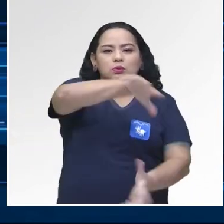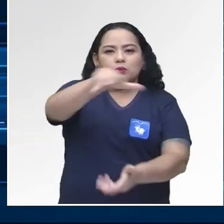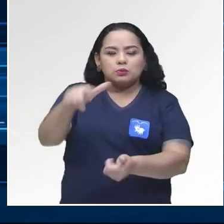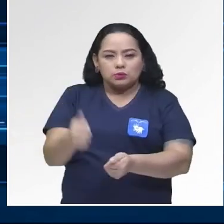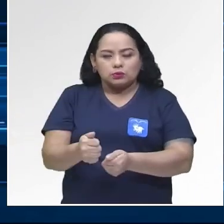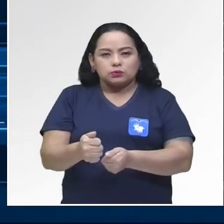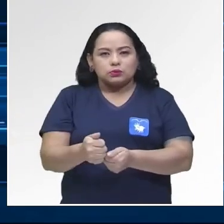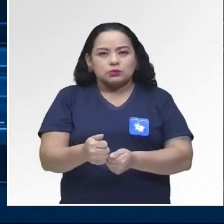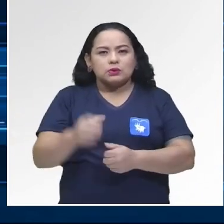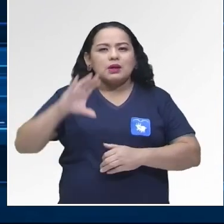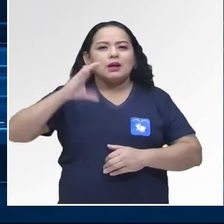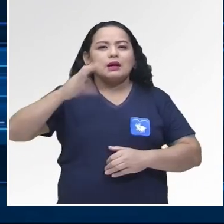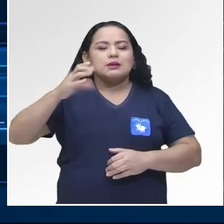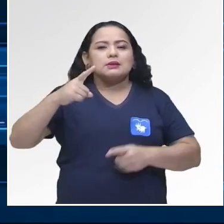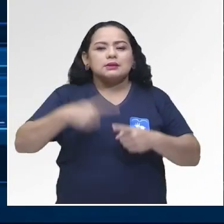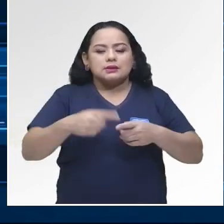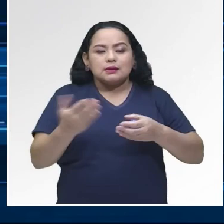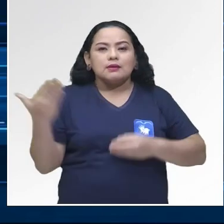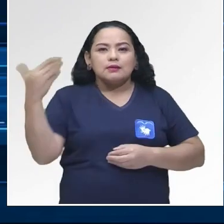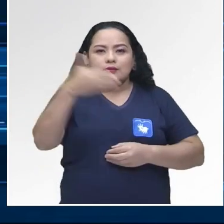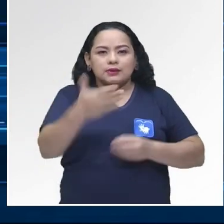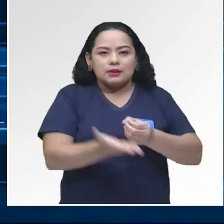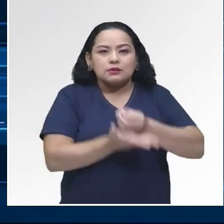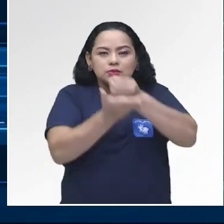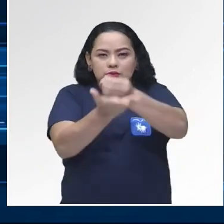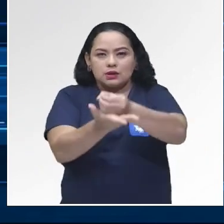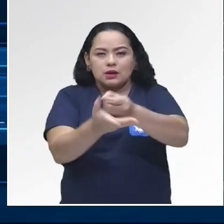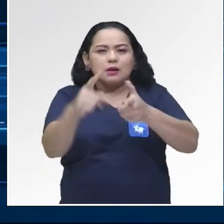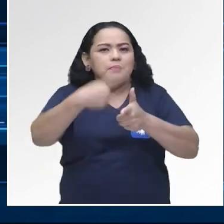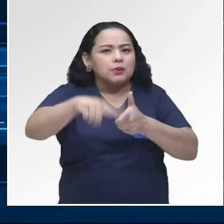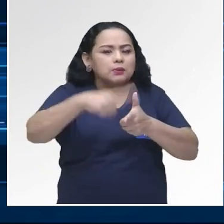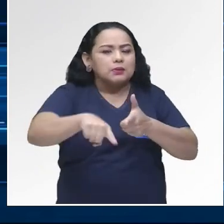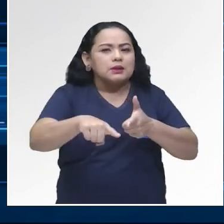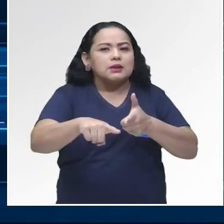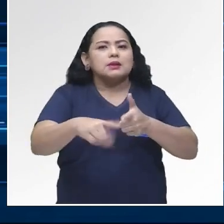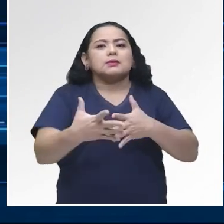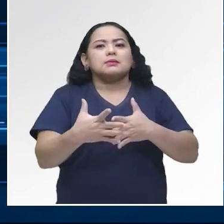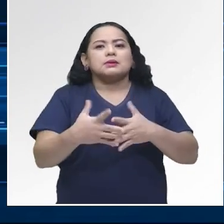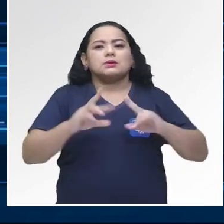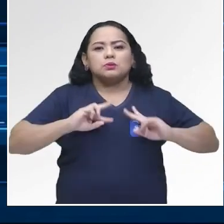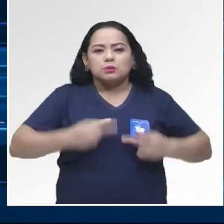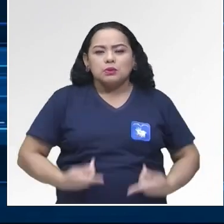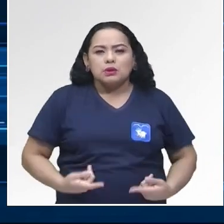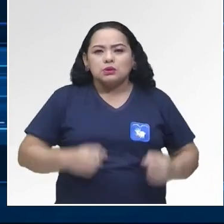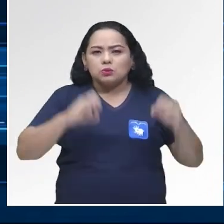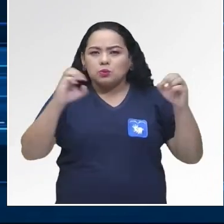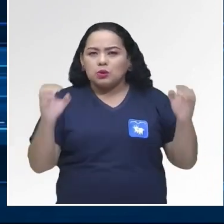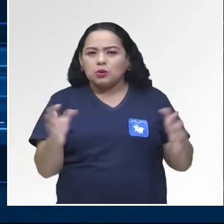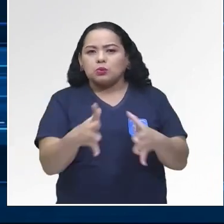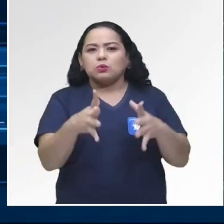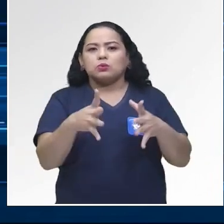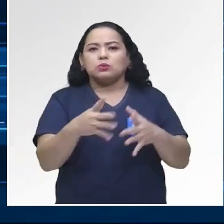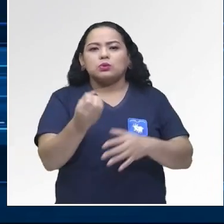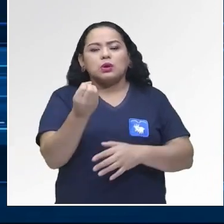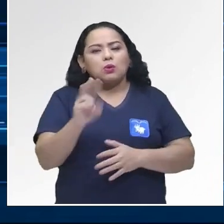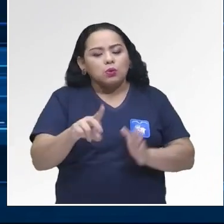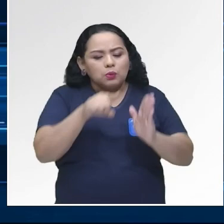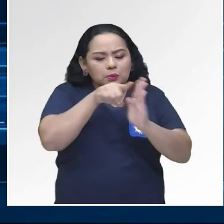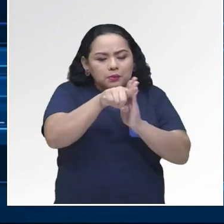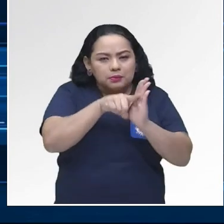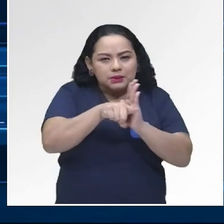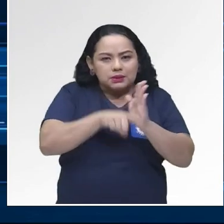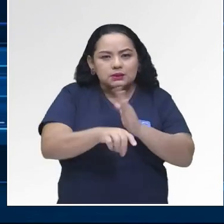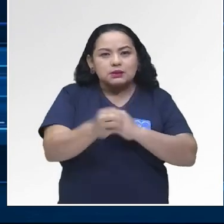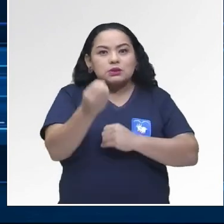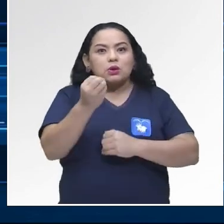vir para resolver os problemas do ser humano, através de uma cura, através, né, de uma pesquisa, de